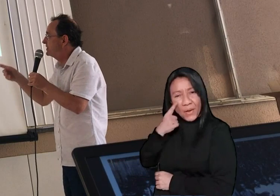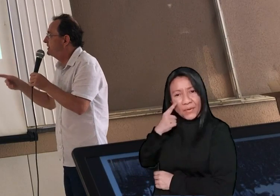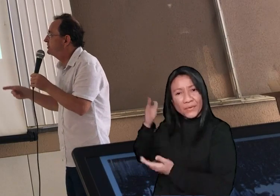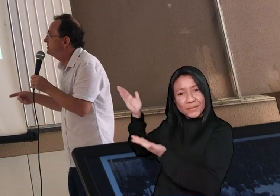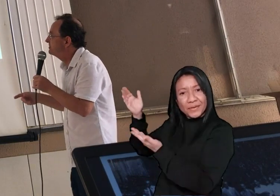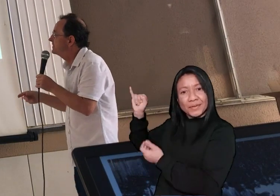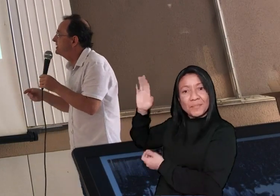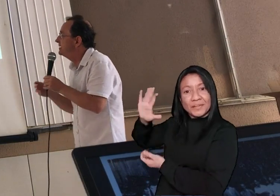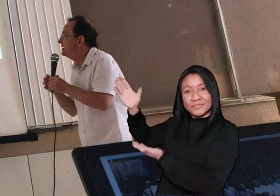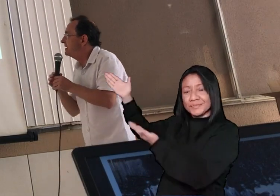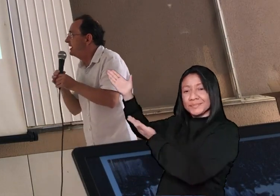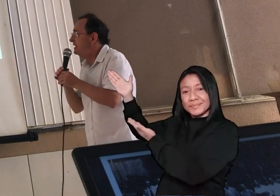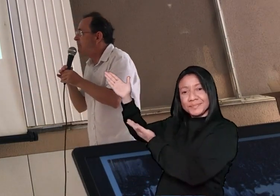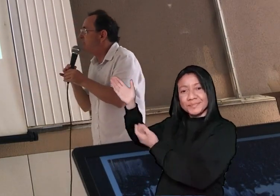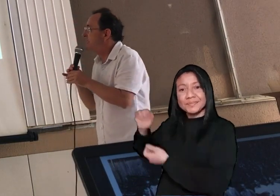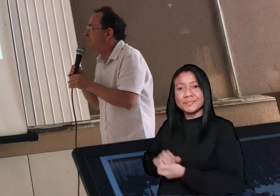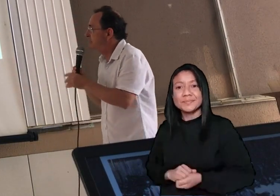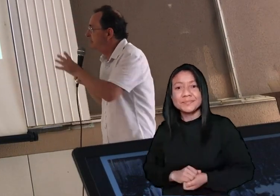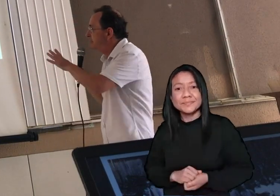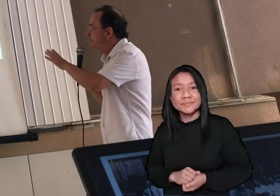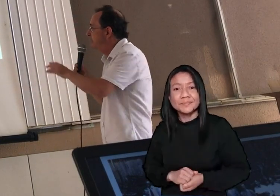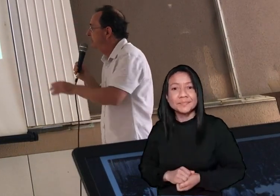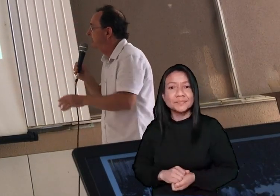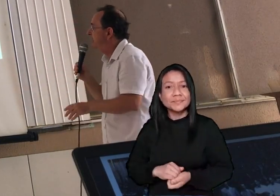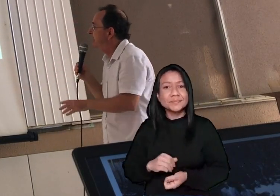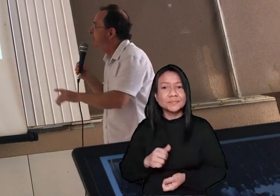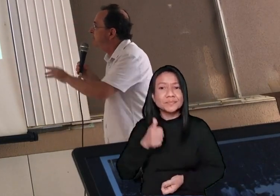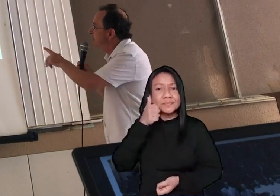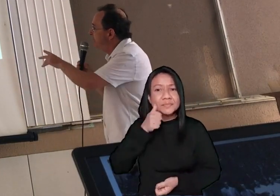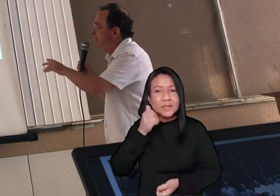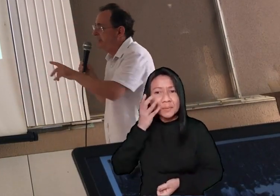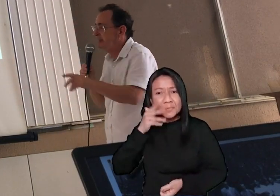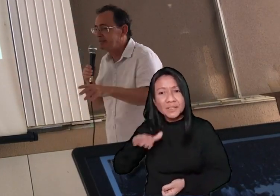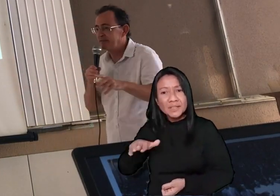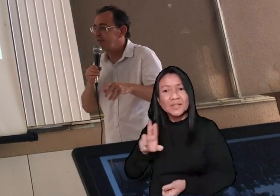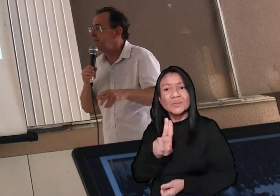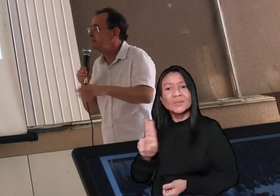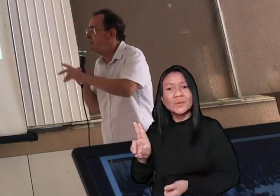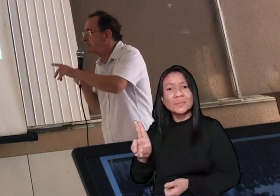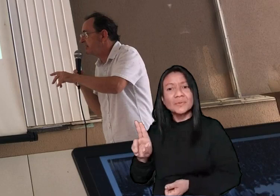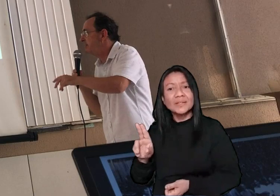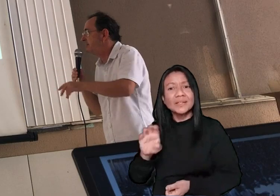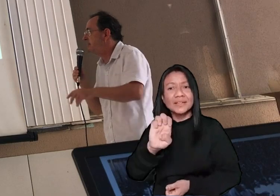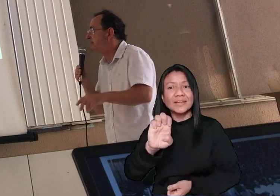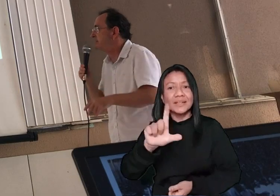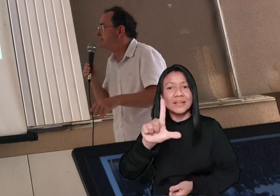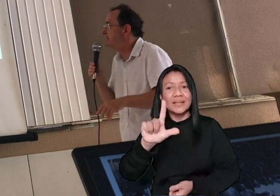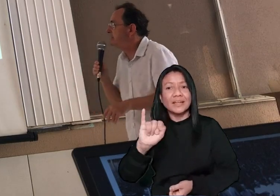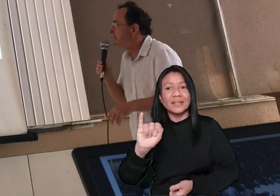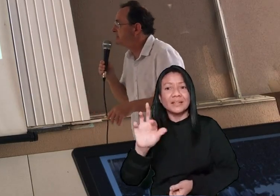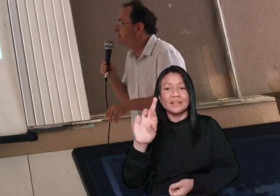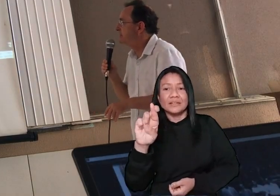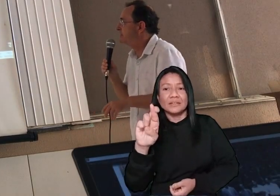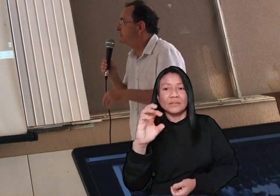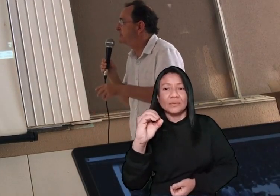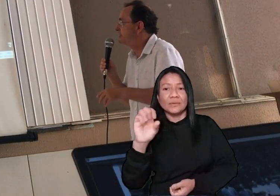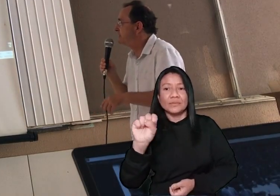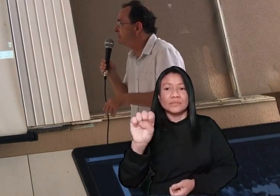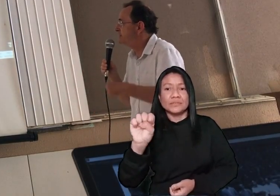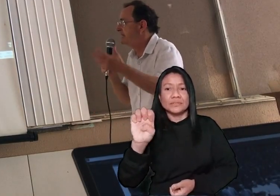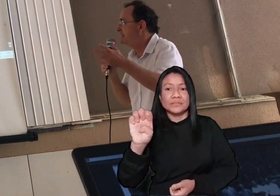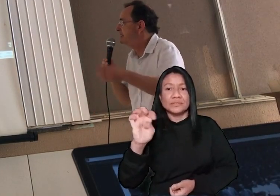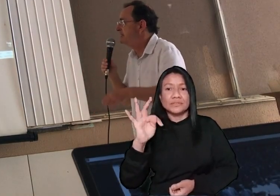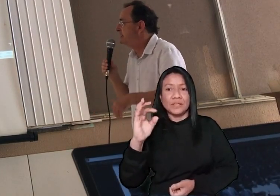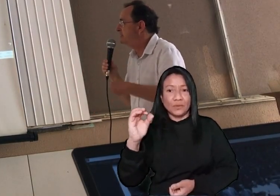é Rosseto, Eli Rosseto, se não me engano. Ela e o irmão dela. A Eli está viva e o irmão dela também estão, os dois